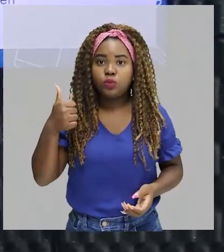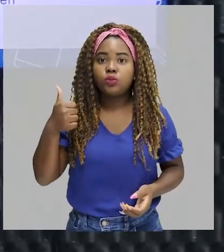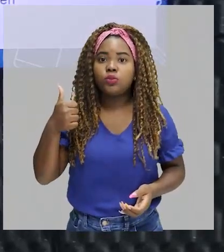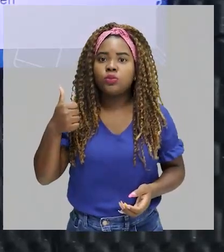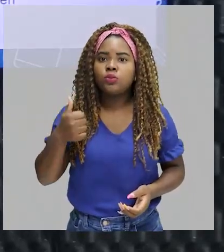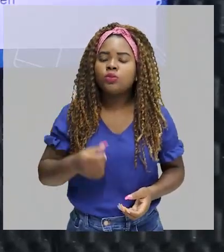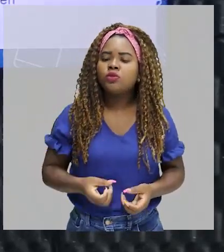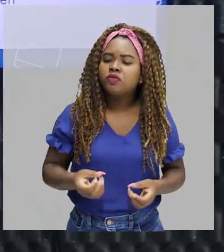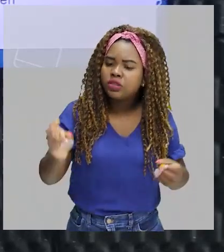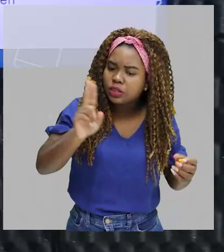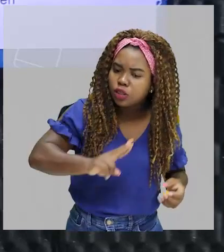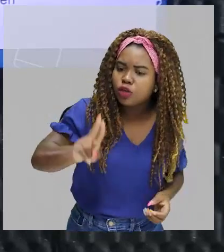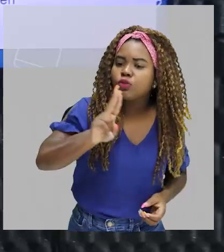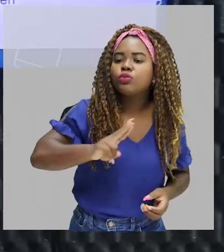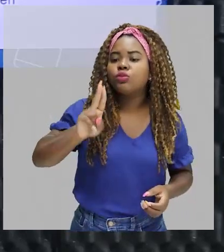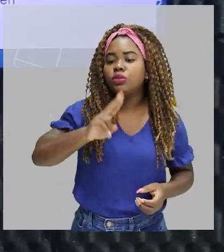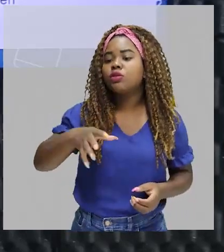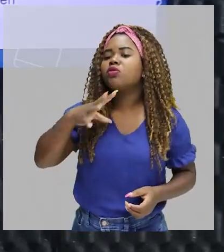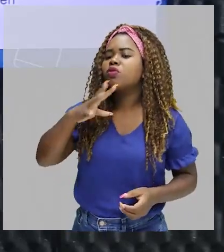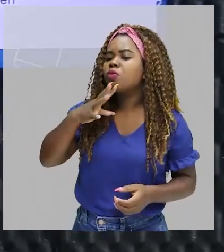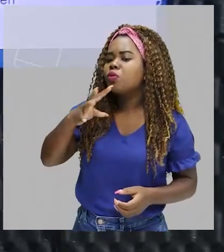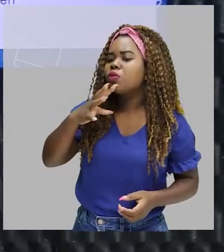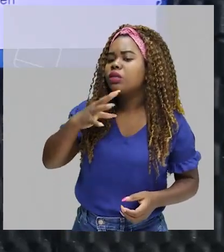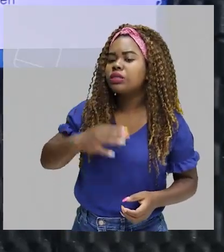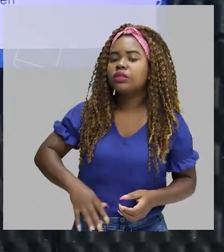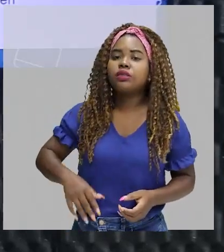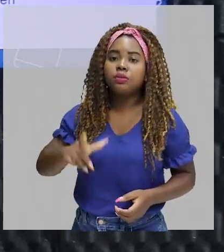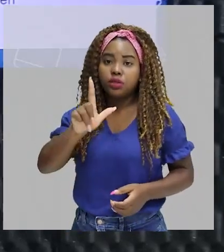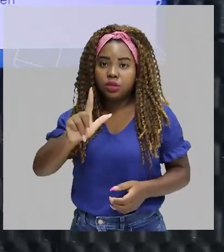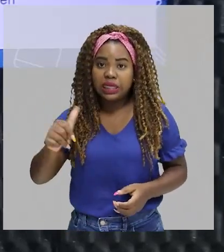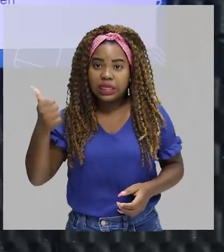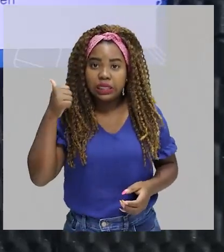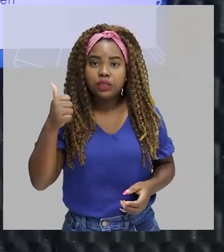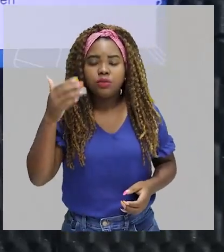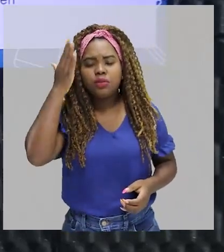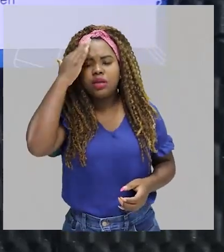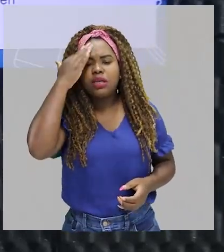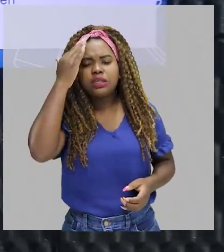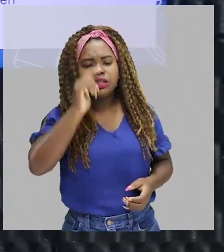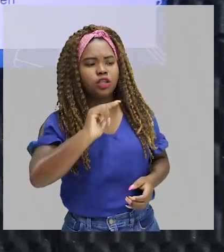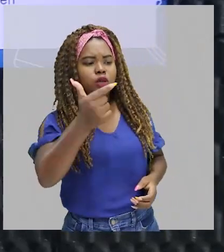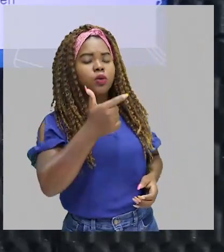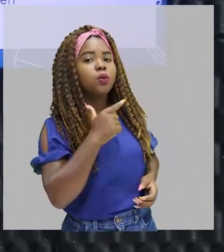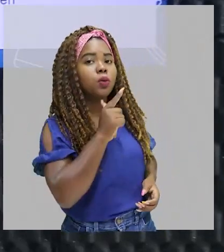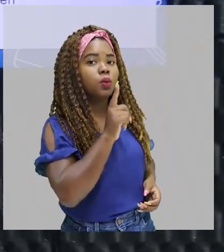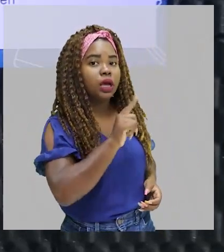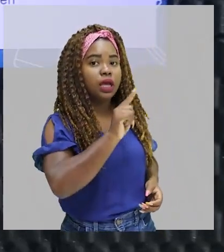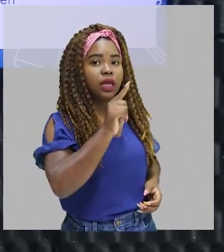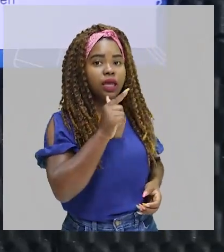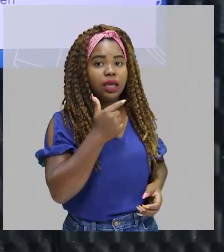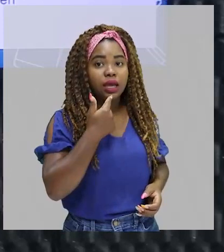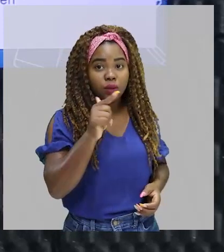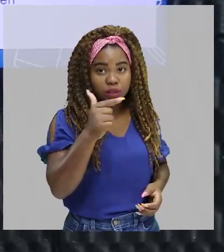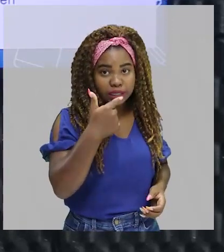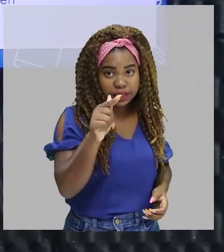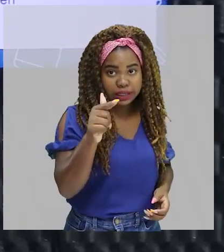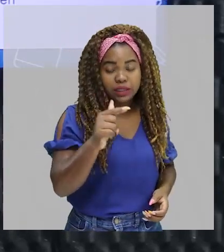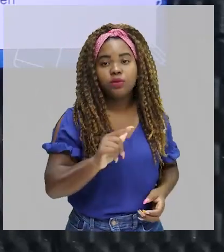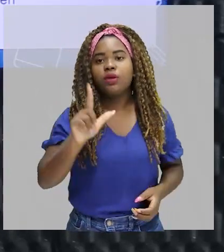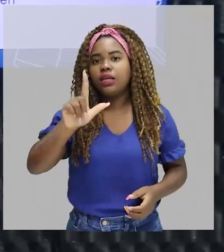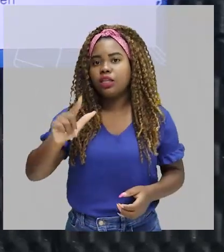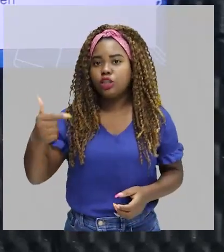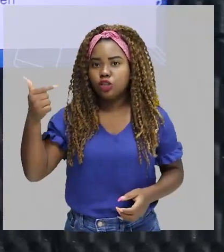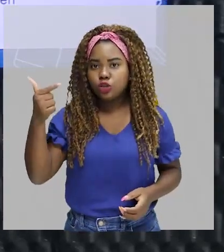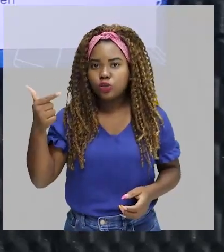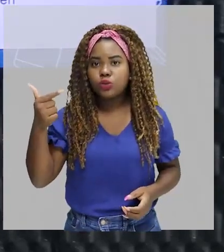idioma, obviamente, isso é ótimo para você, porque vai te ajudar a entender aquela mesma palavra em um